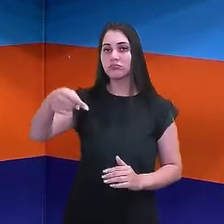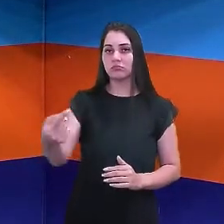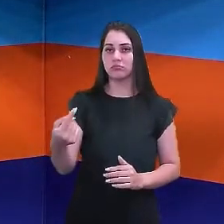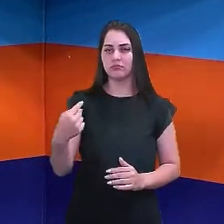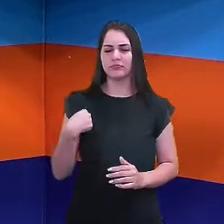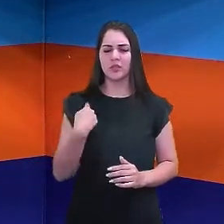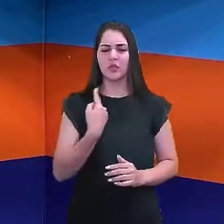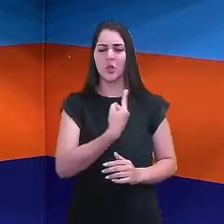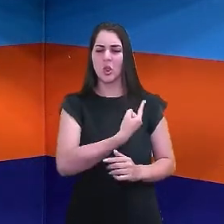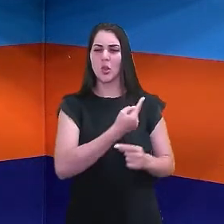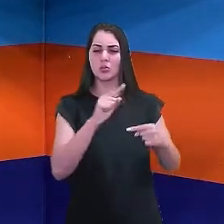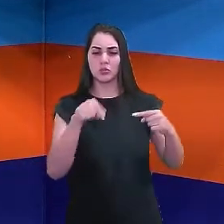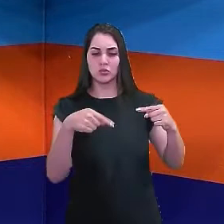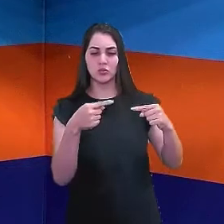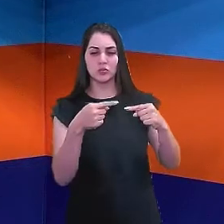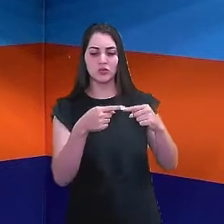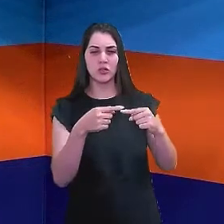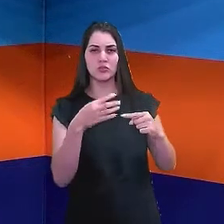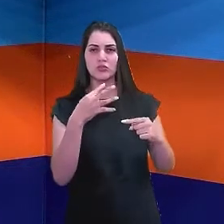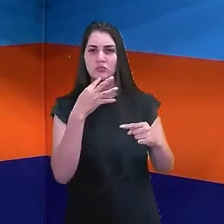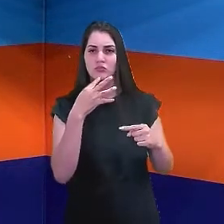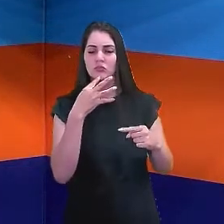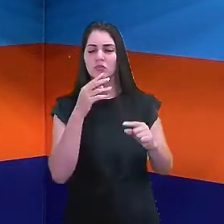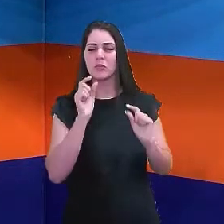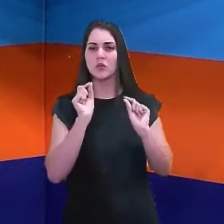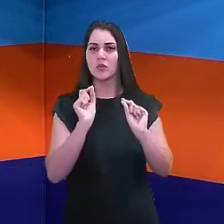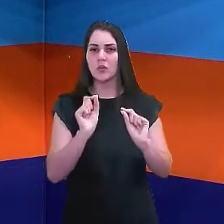nosso objeto de conhecimento